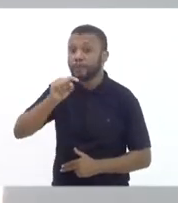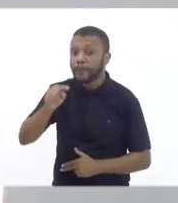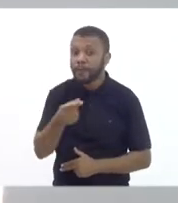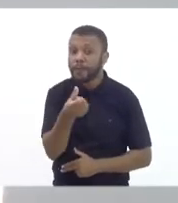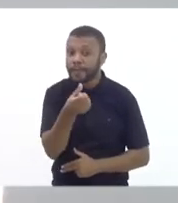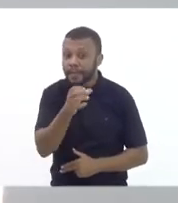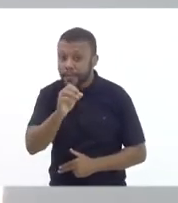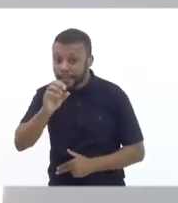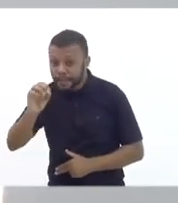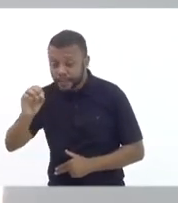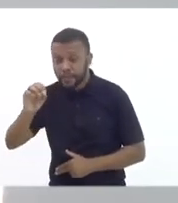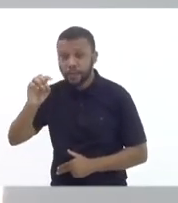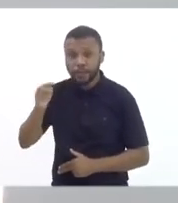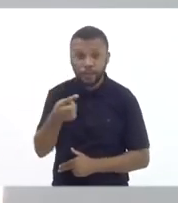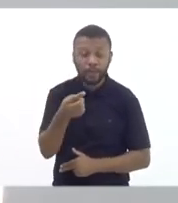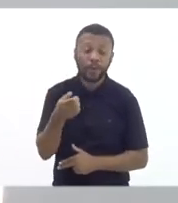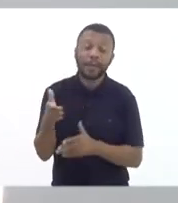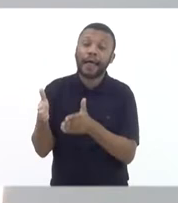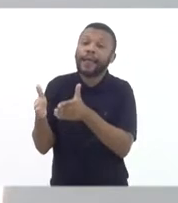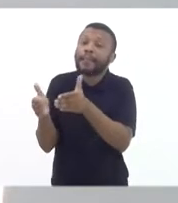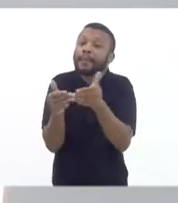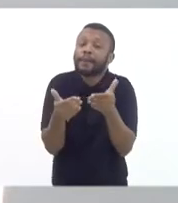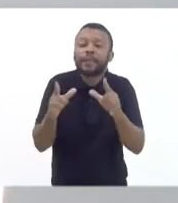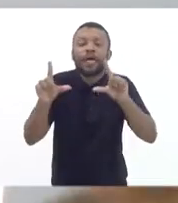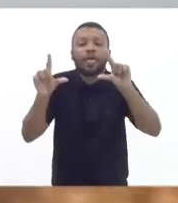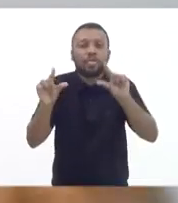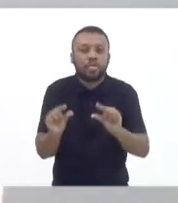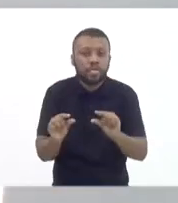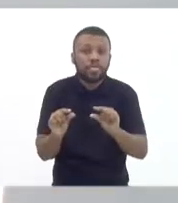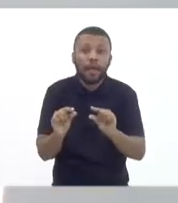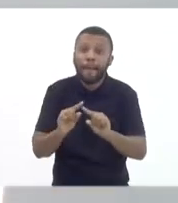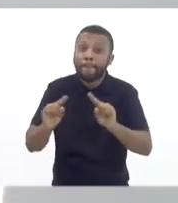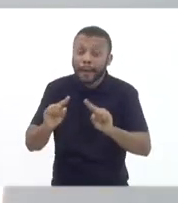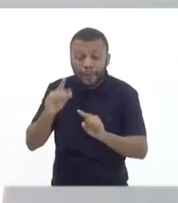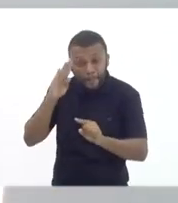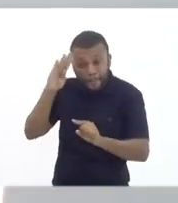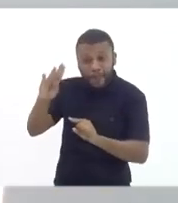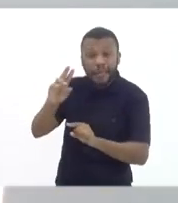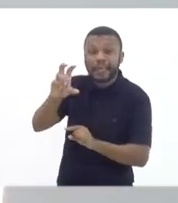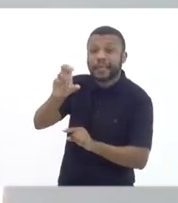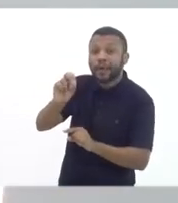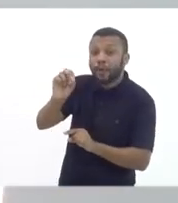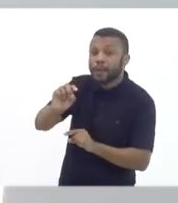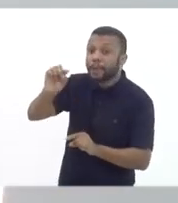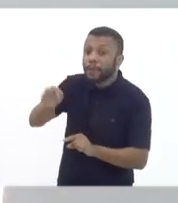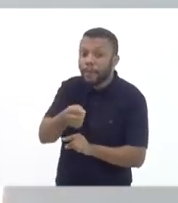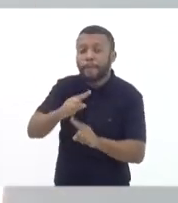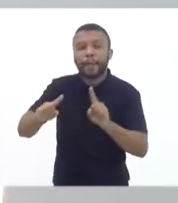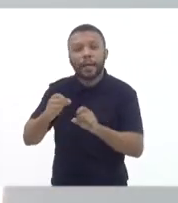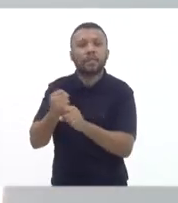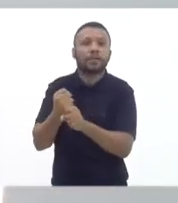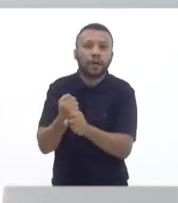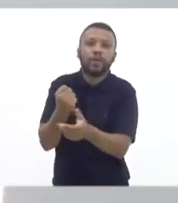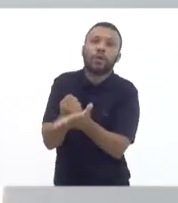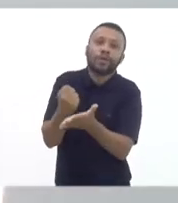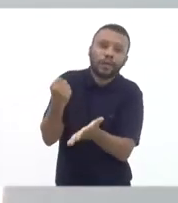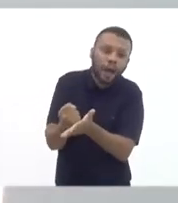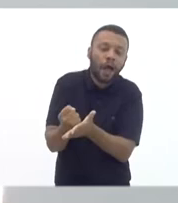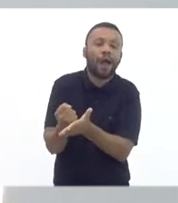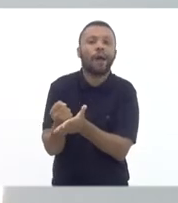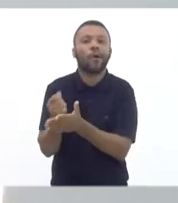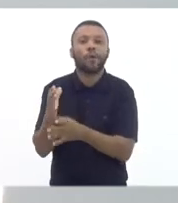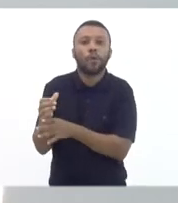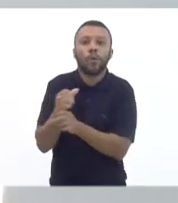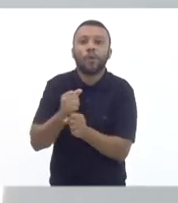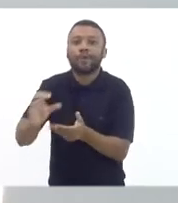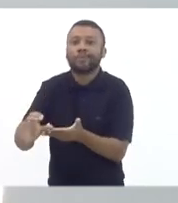baixa, a demanda é 50 mil, né, Andréia? Mas a gente, esse ano, com as contratações, com o aumento do orçamento que o prefeito nos